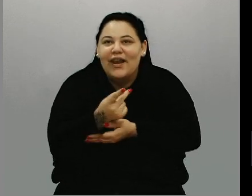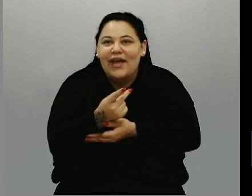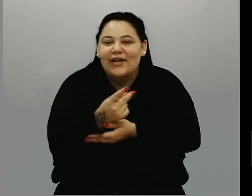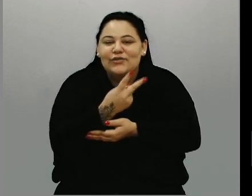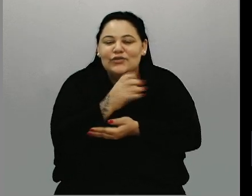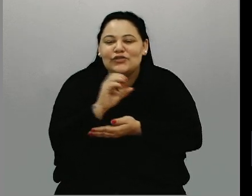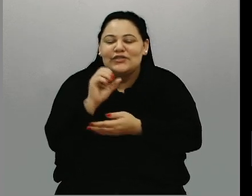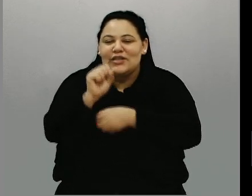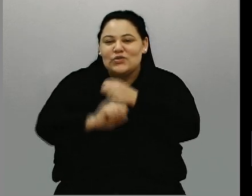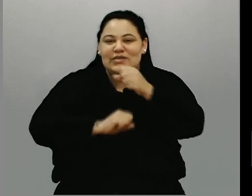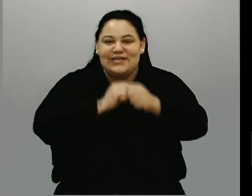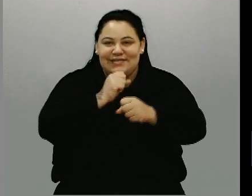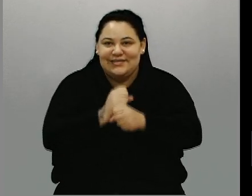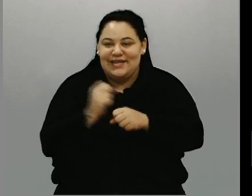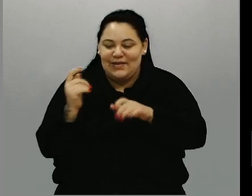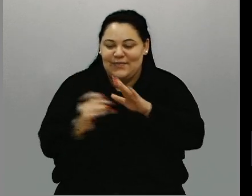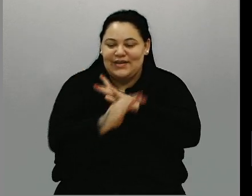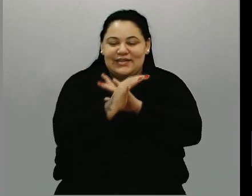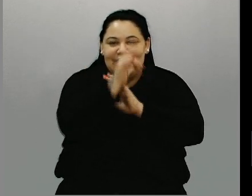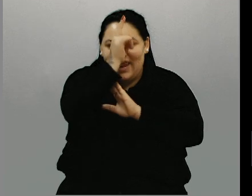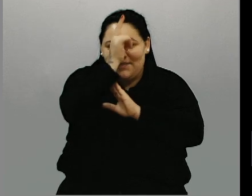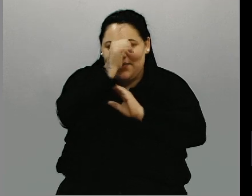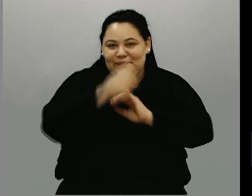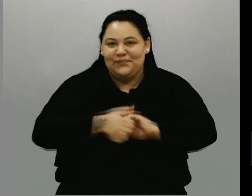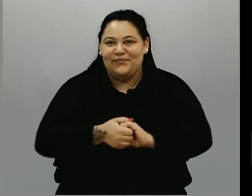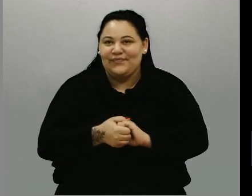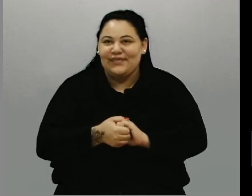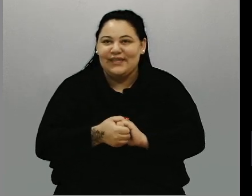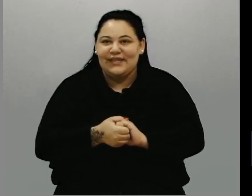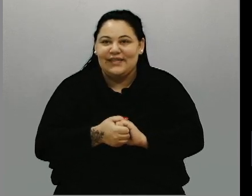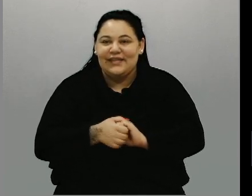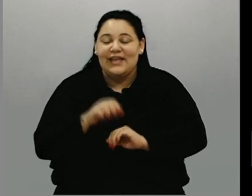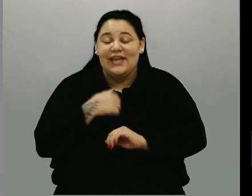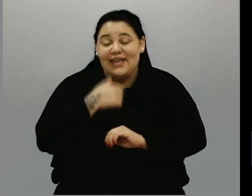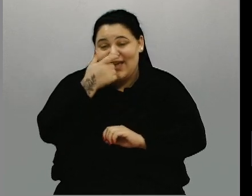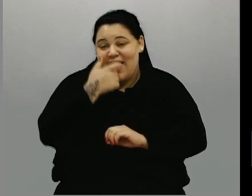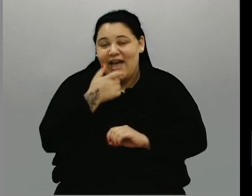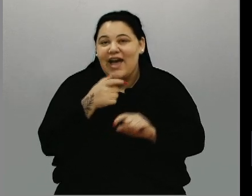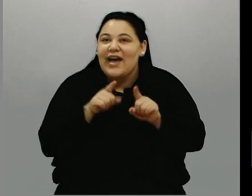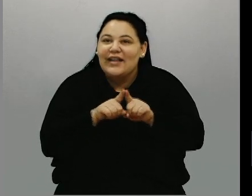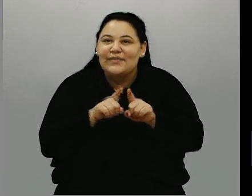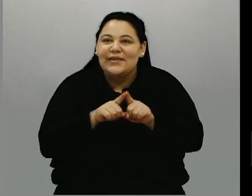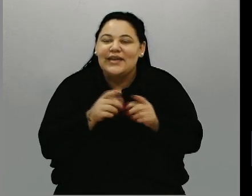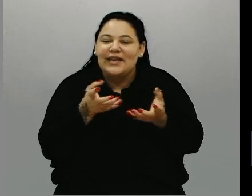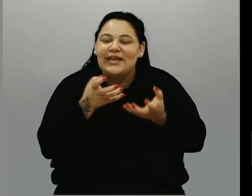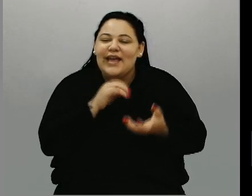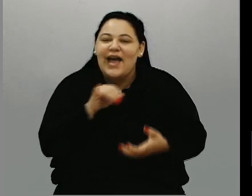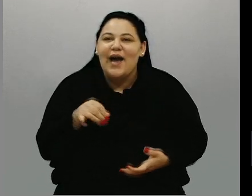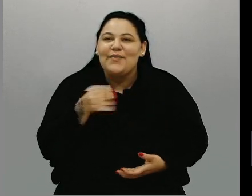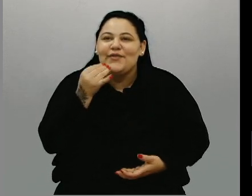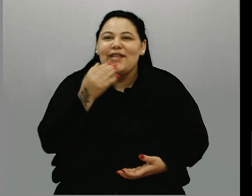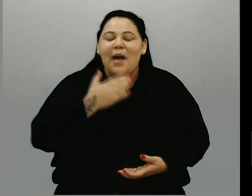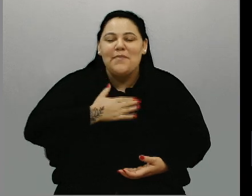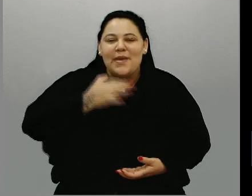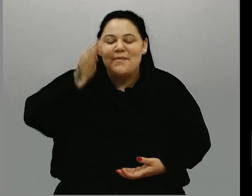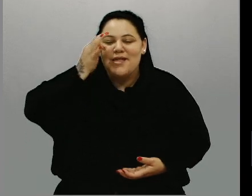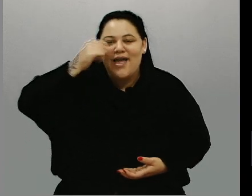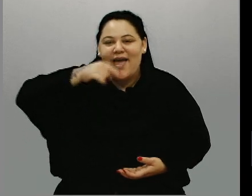imigração alemã. E gostaria também de aproveitar a minha presença